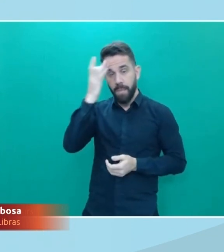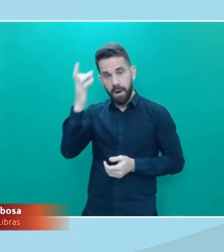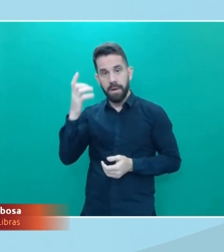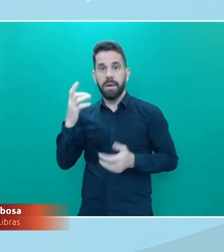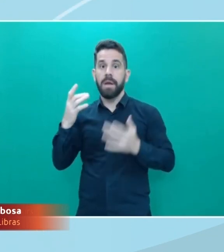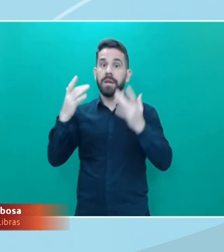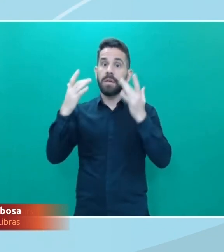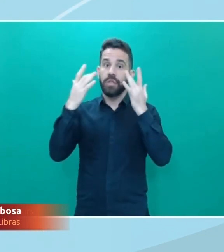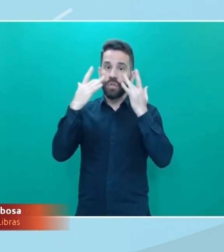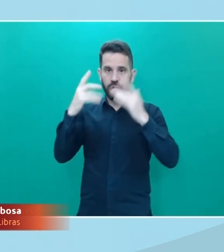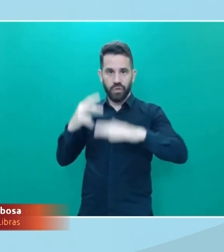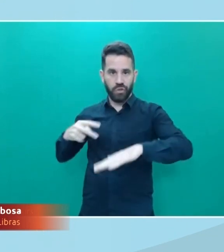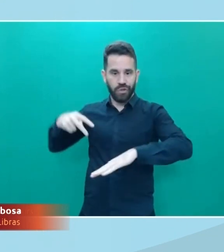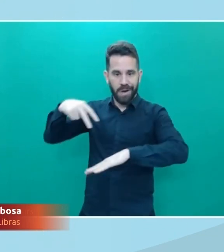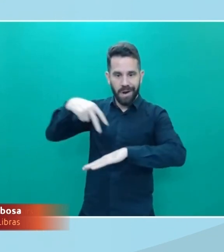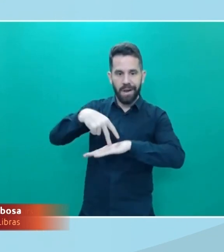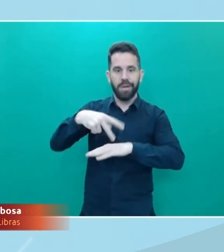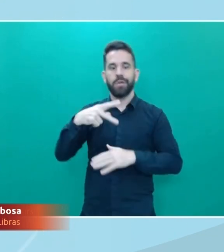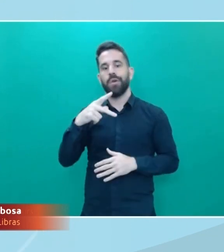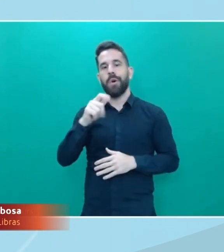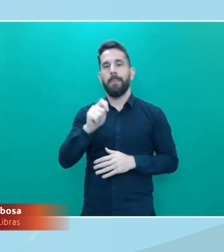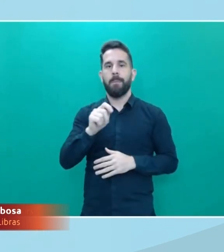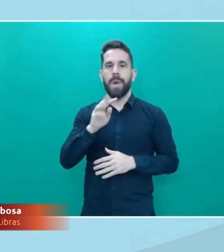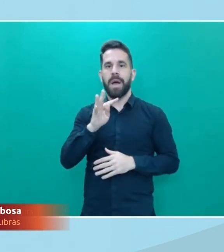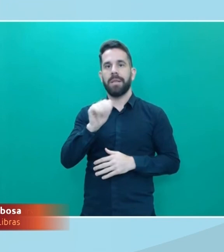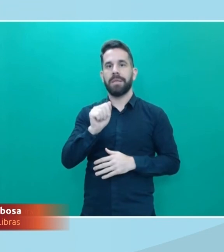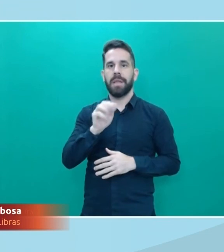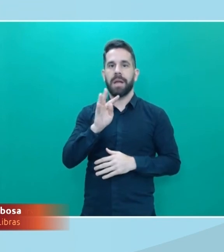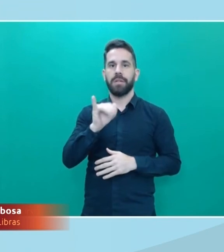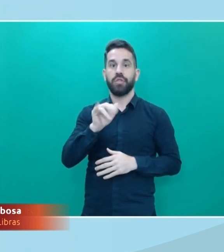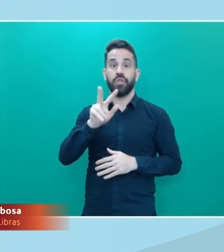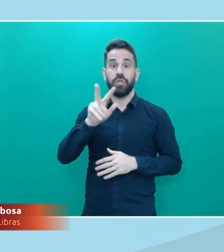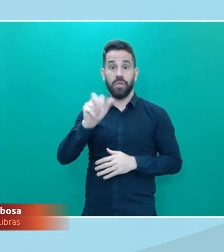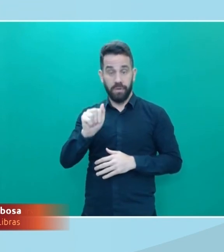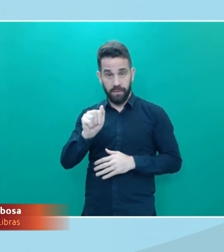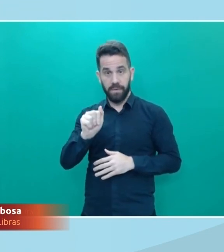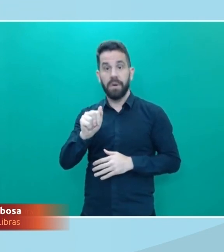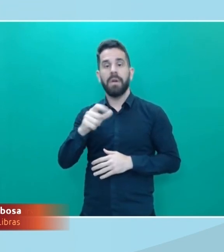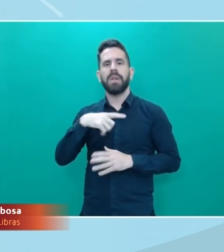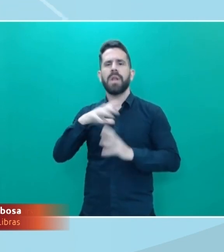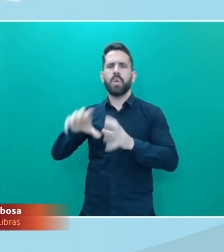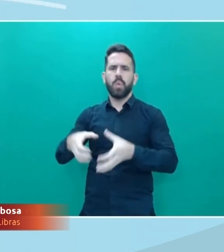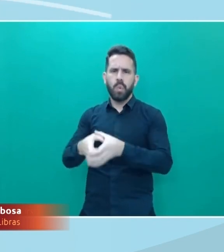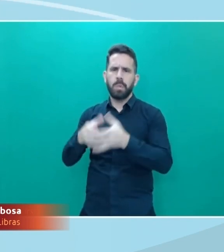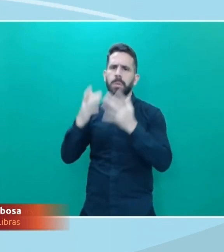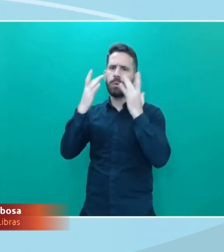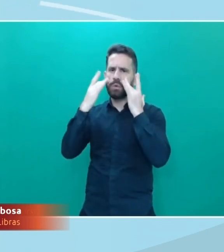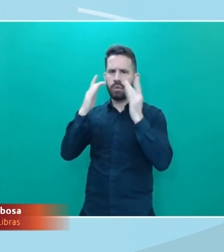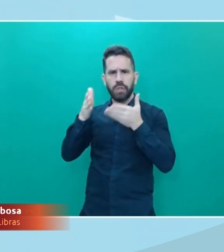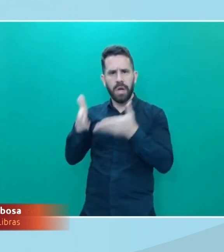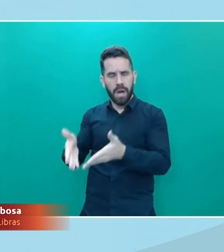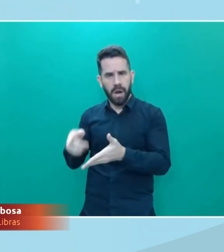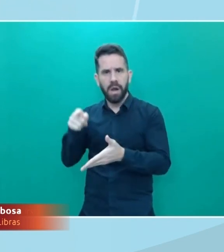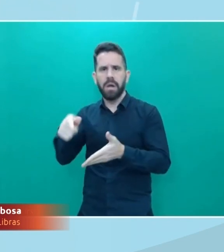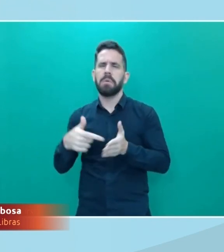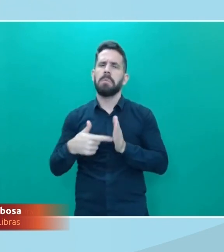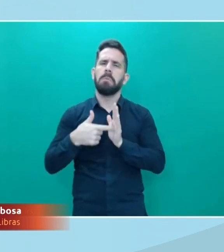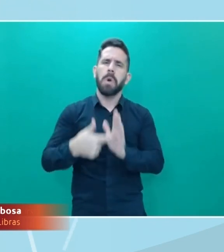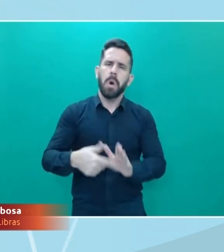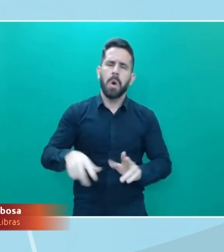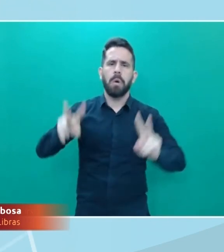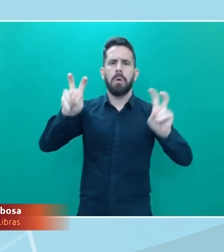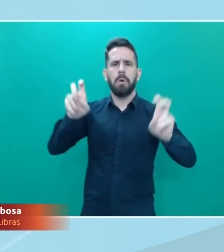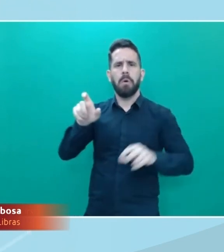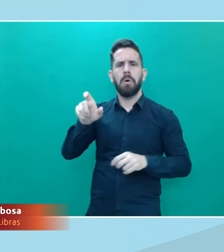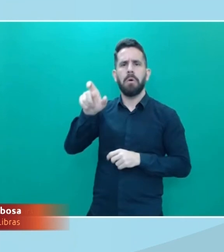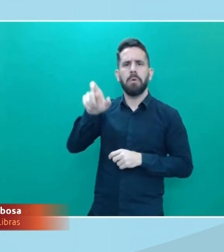Patativa. Essa é uma peça realizada pelo grupo de teatro Inaí, que conta a história de Patativa, um sertanejo que passa